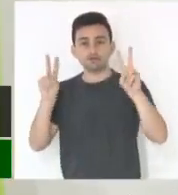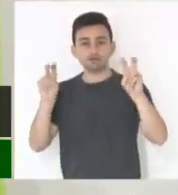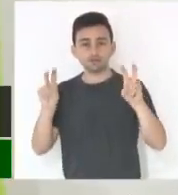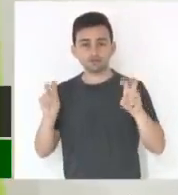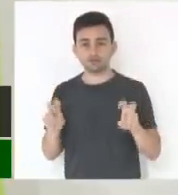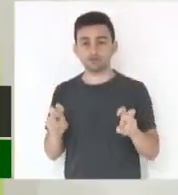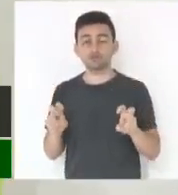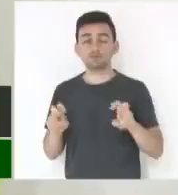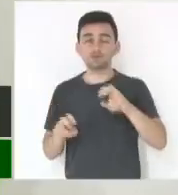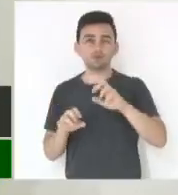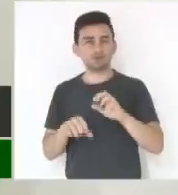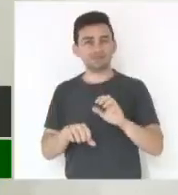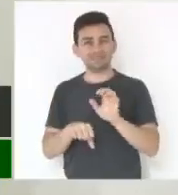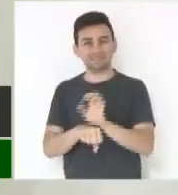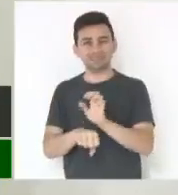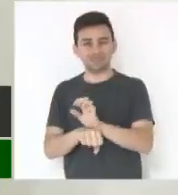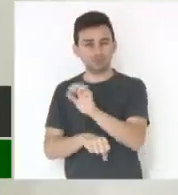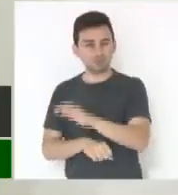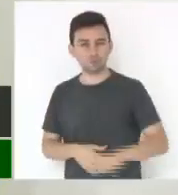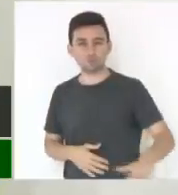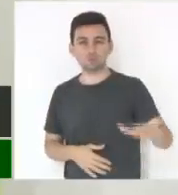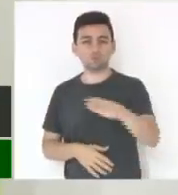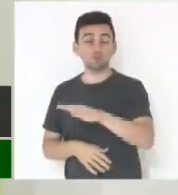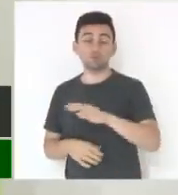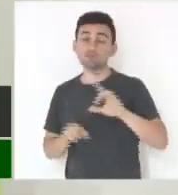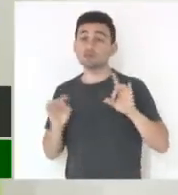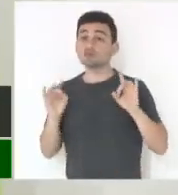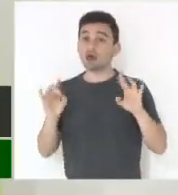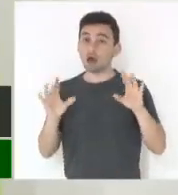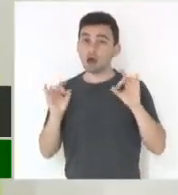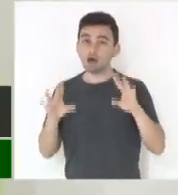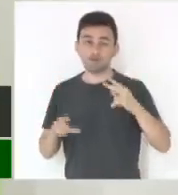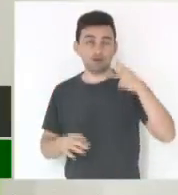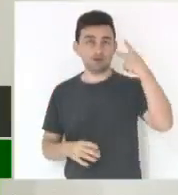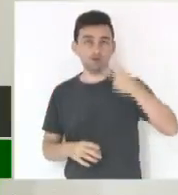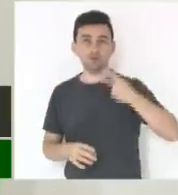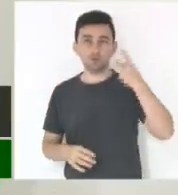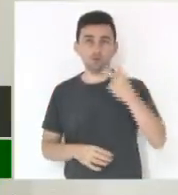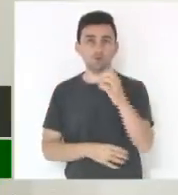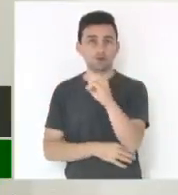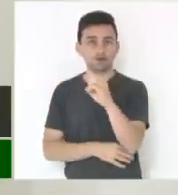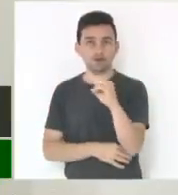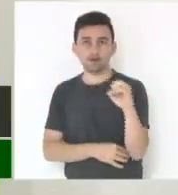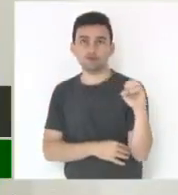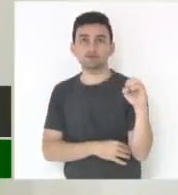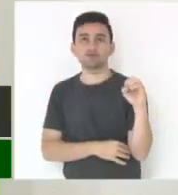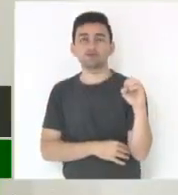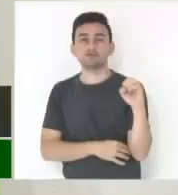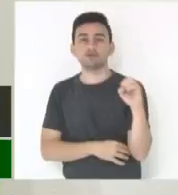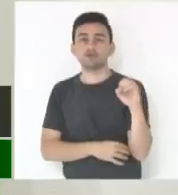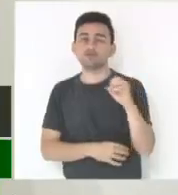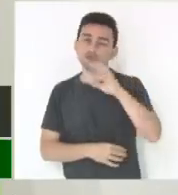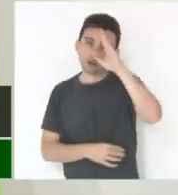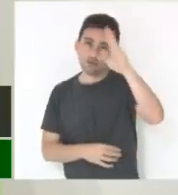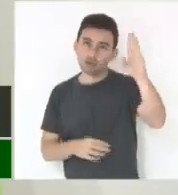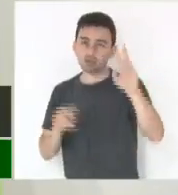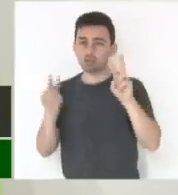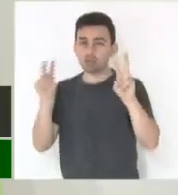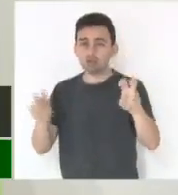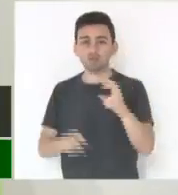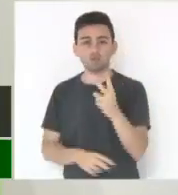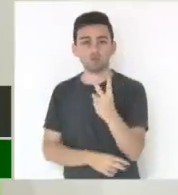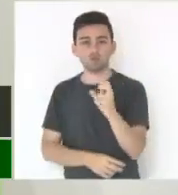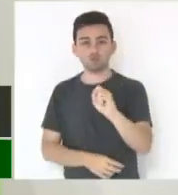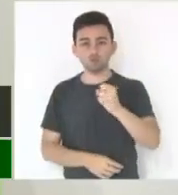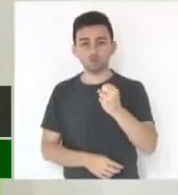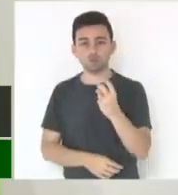o estado daí, especialmente os vereadores do Oeste, aquelas questões referentes a 282,